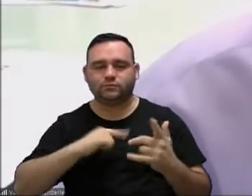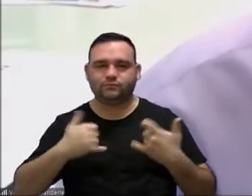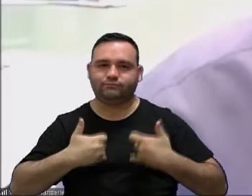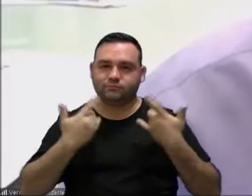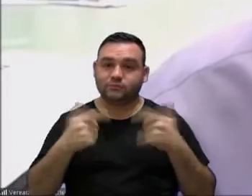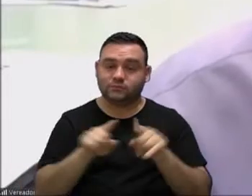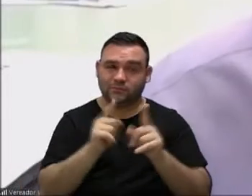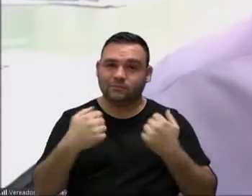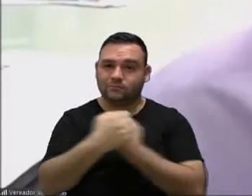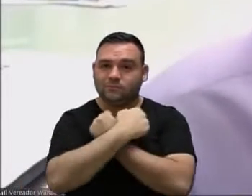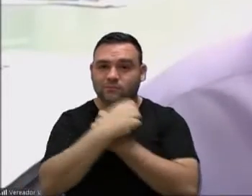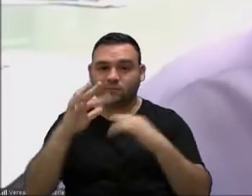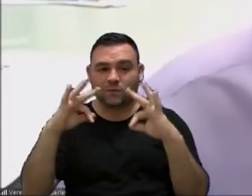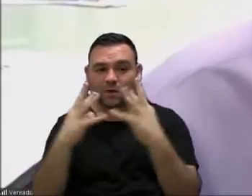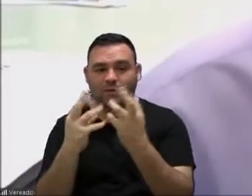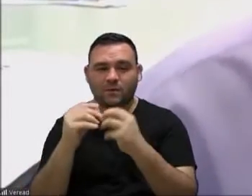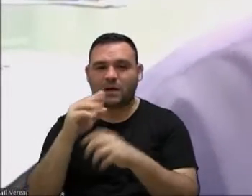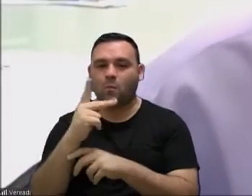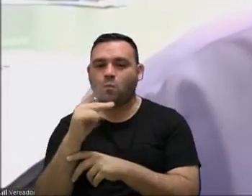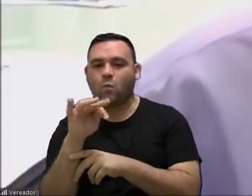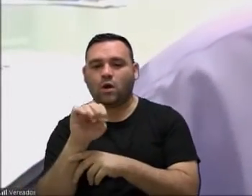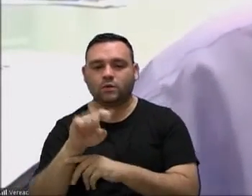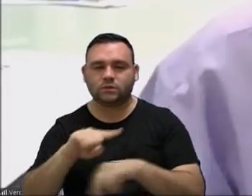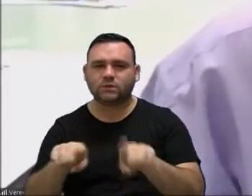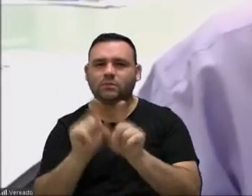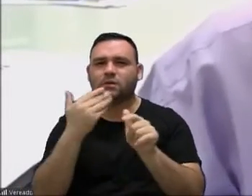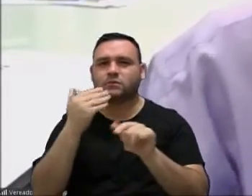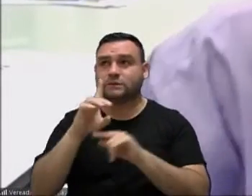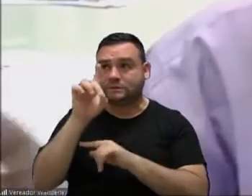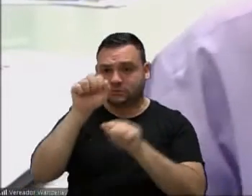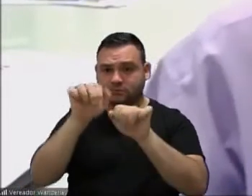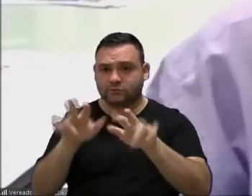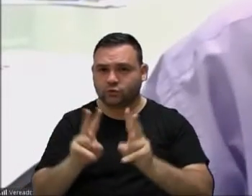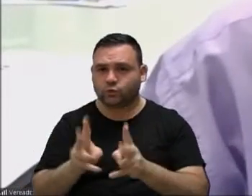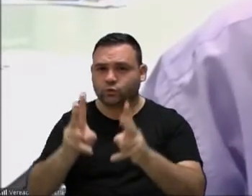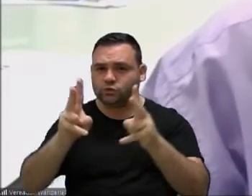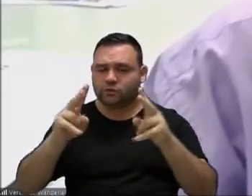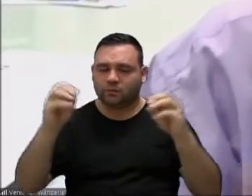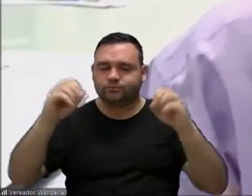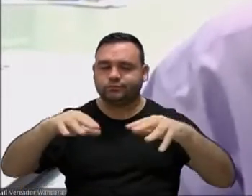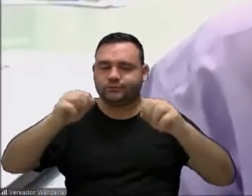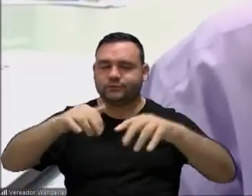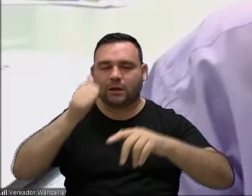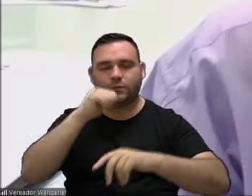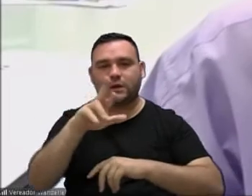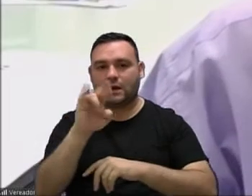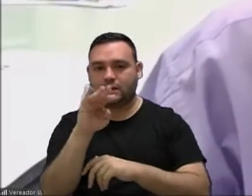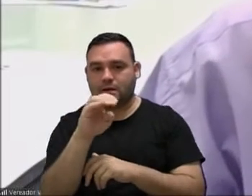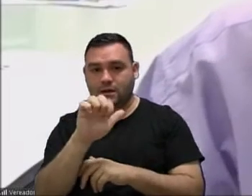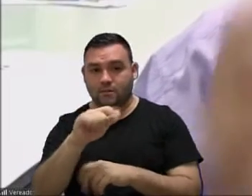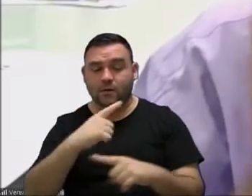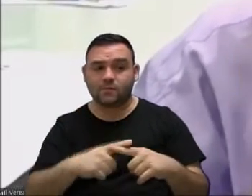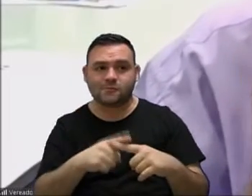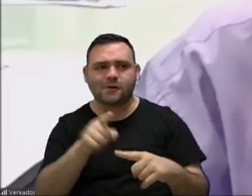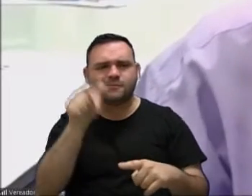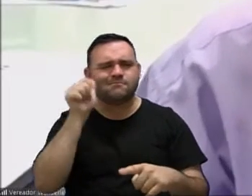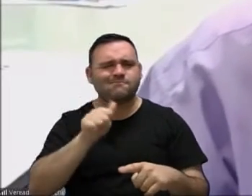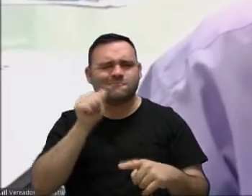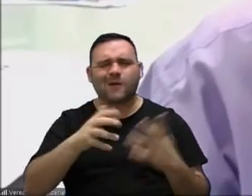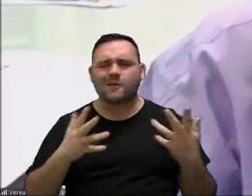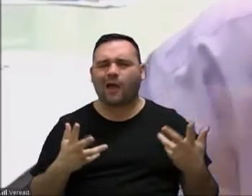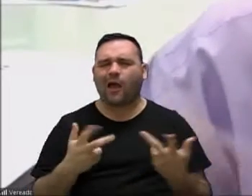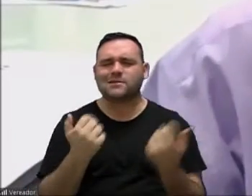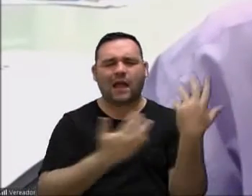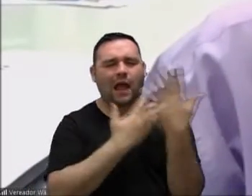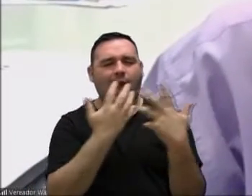mandar um abraço pra família Pontes, então, e pedir a Deus que Deus continue abençoando a vida da Rebeca, que ela é uma baita de uma